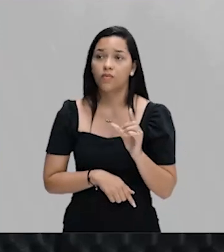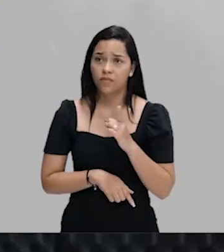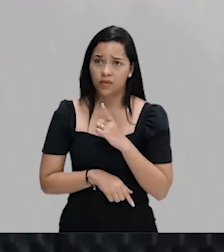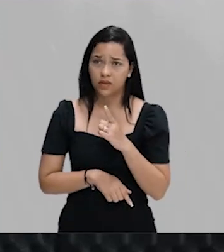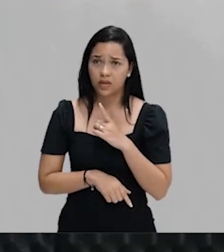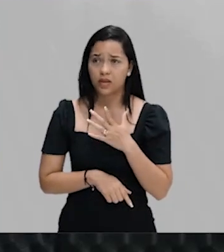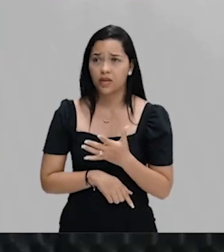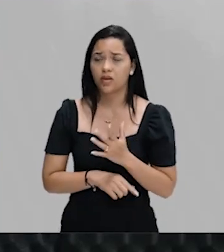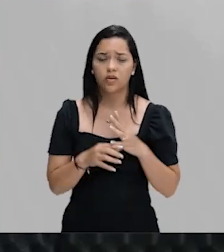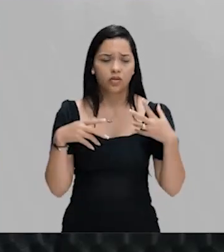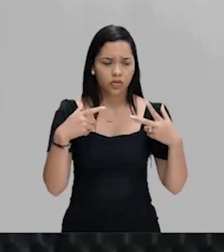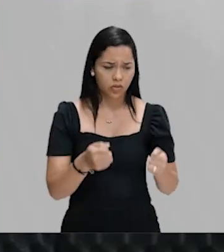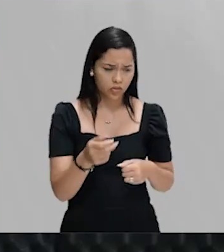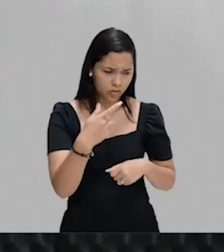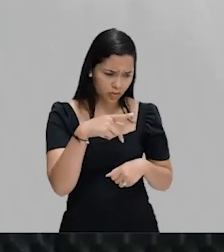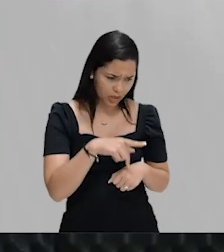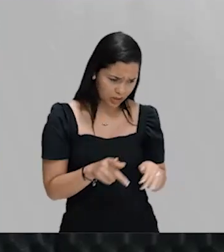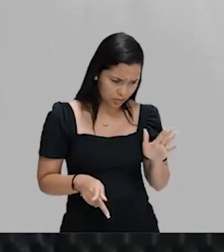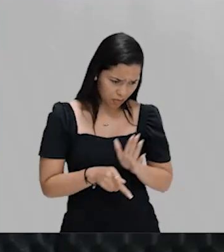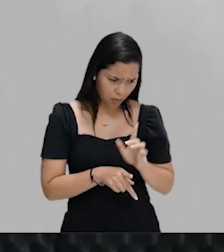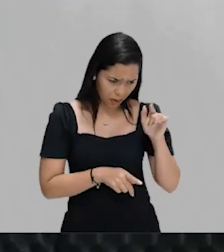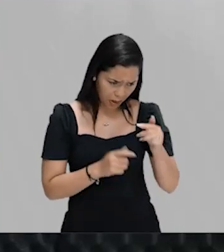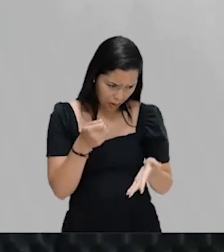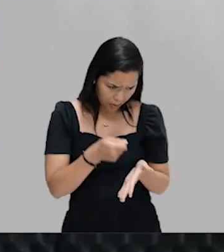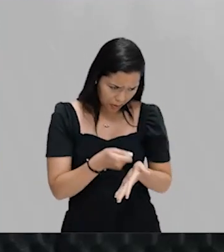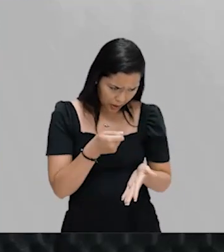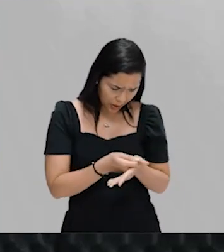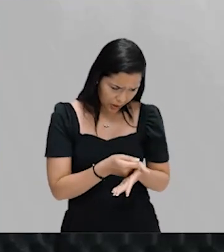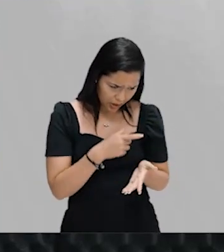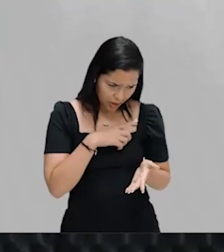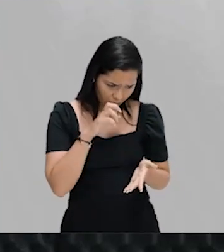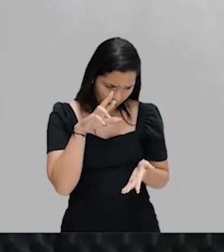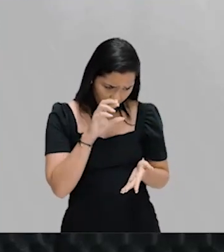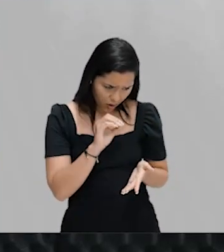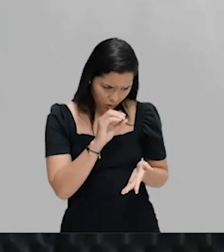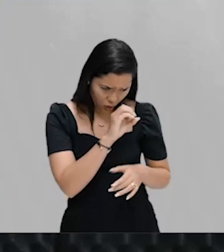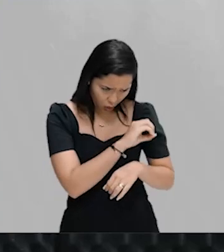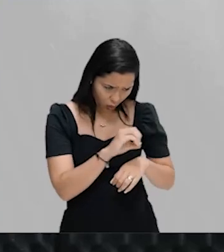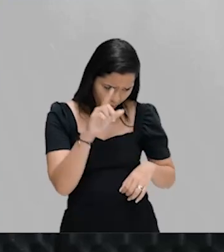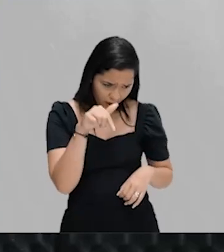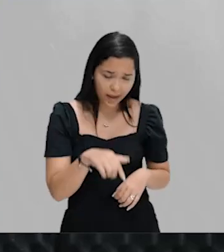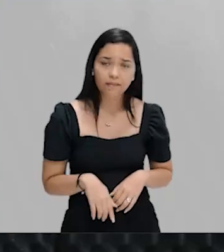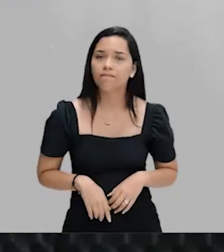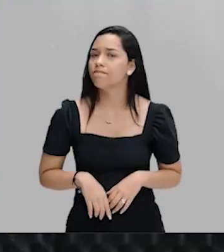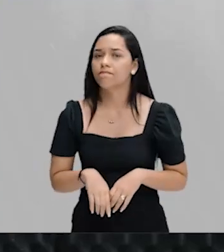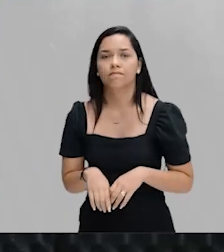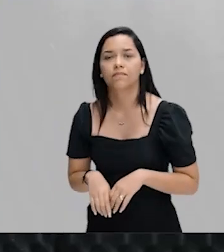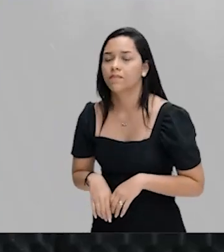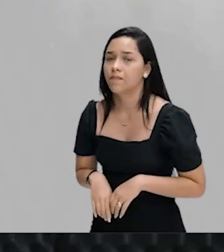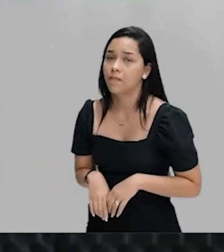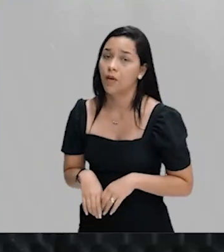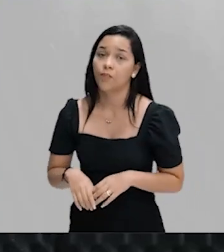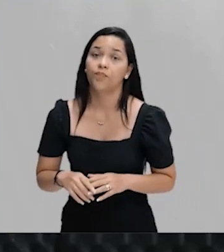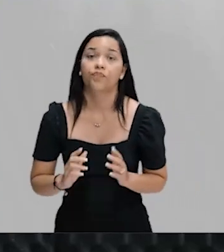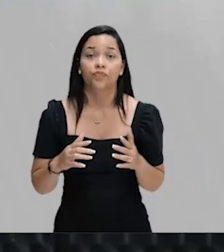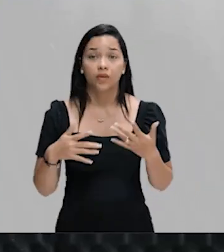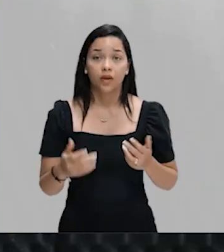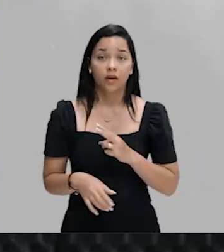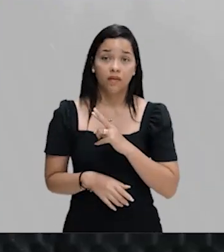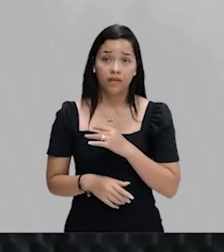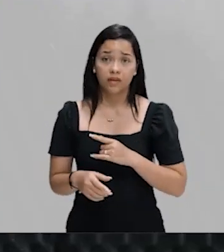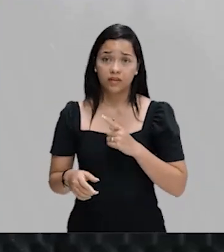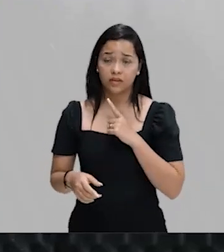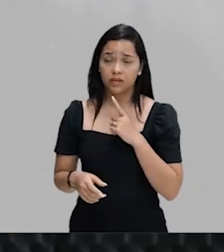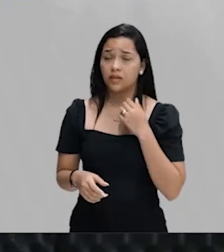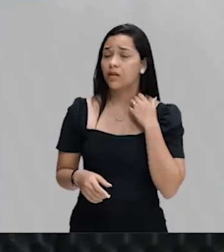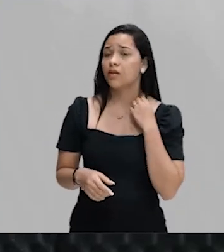de passagem, Marcos, todos os países da União Europeia são obrigados a adotar o euro como moeda oficial? Não, galera, tá certo? Os países vai circular